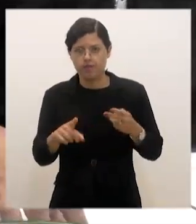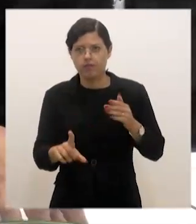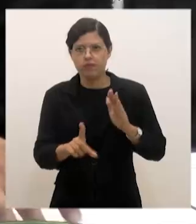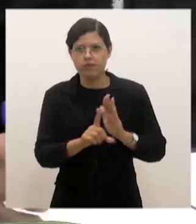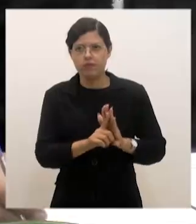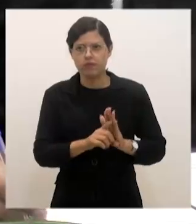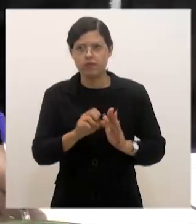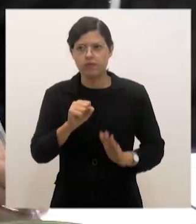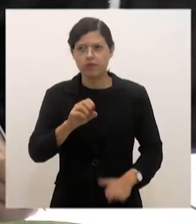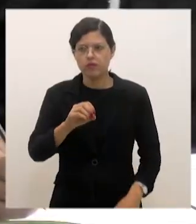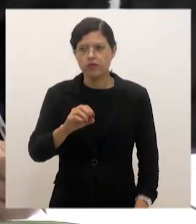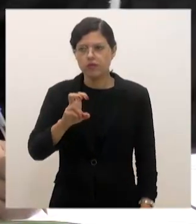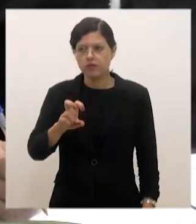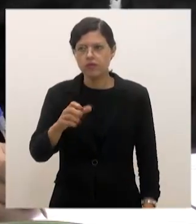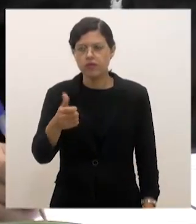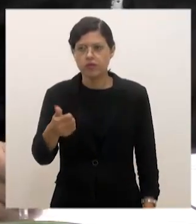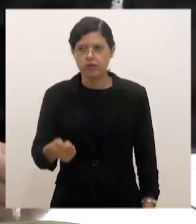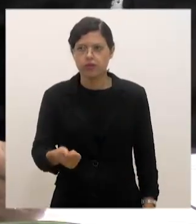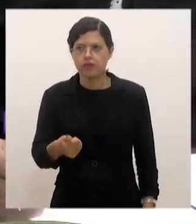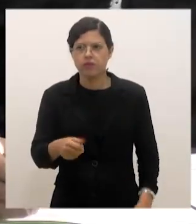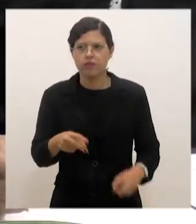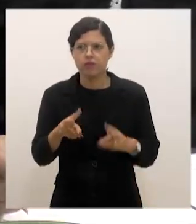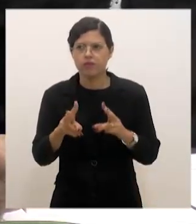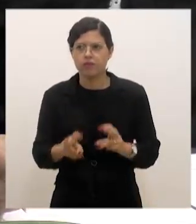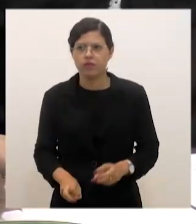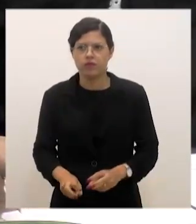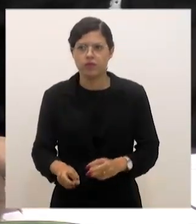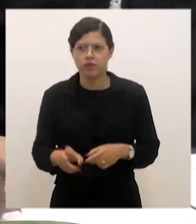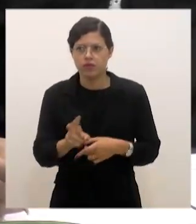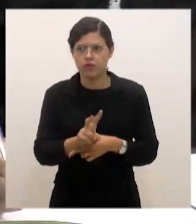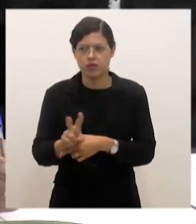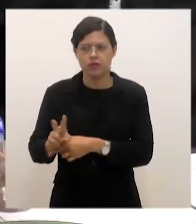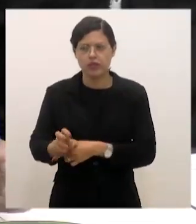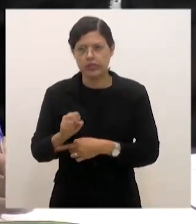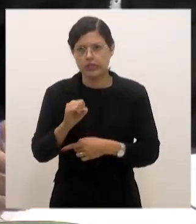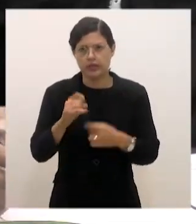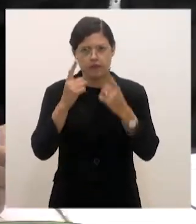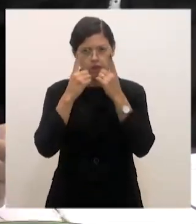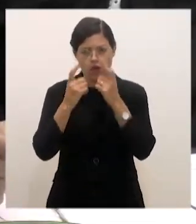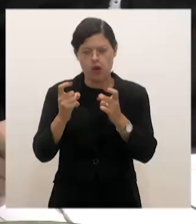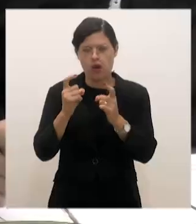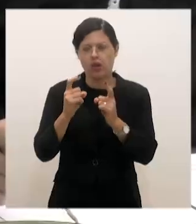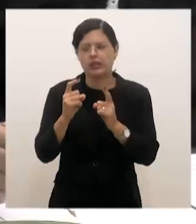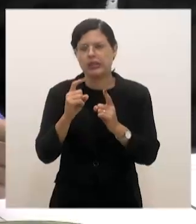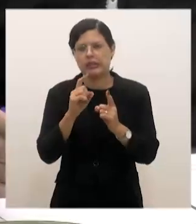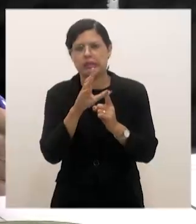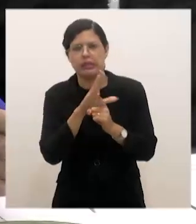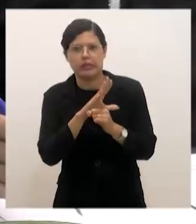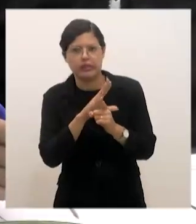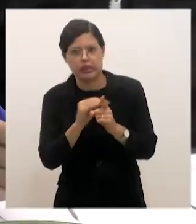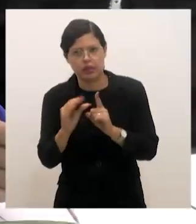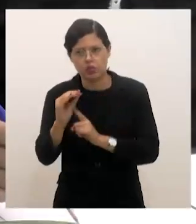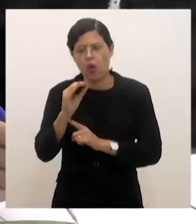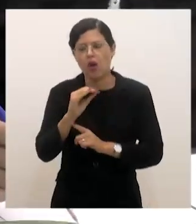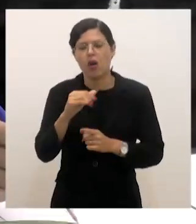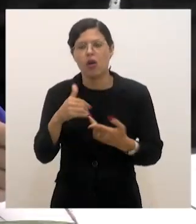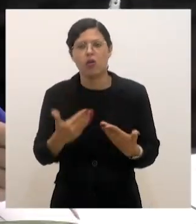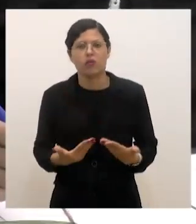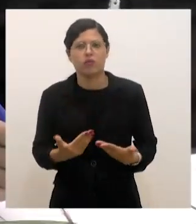A 8051, que dispõe sobre monitoramento de casos de violência sexual, ataques e estupros nas escolas. E